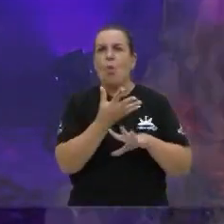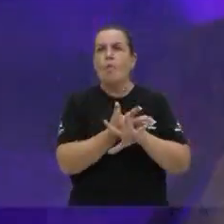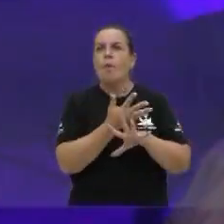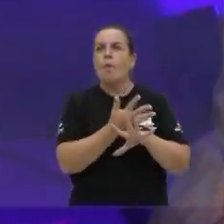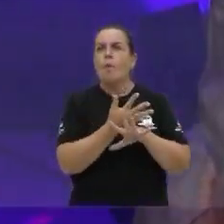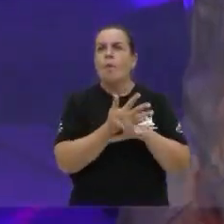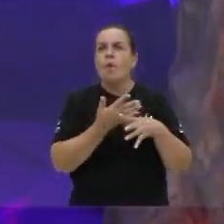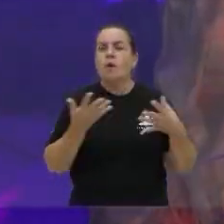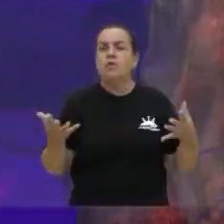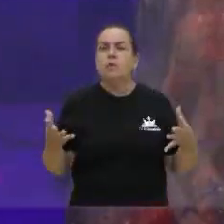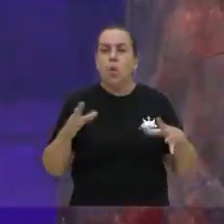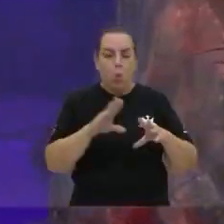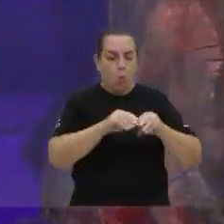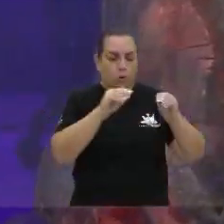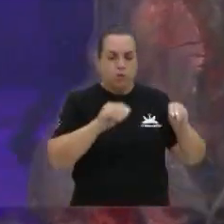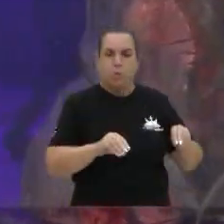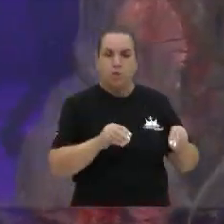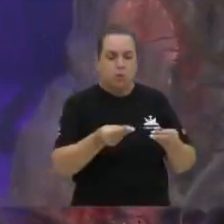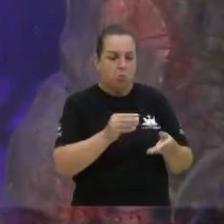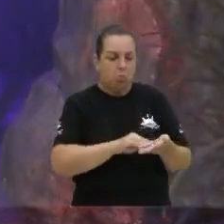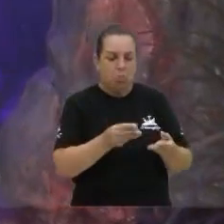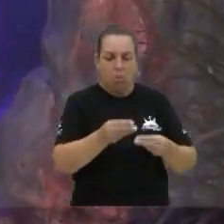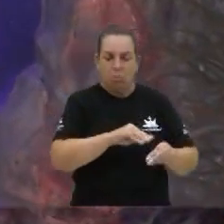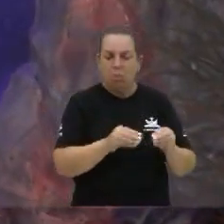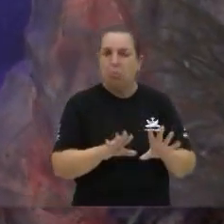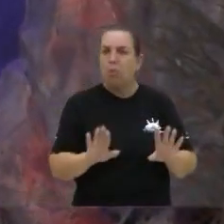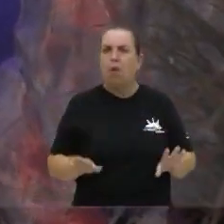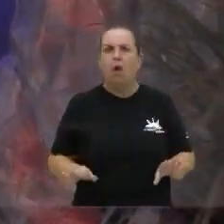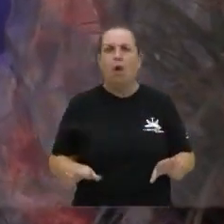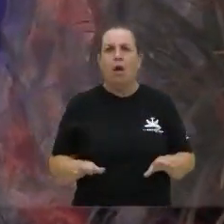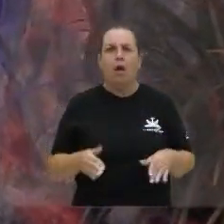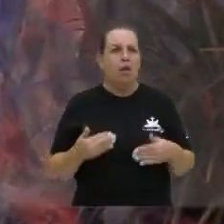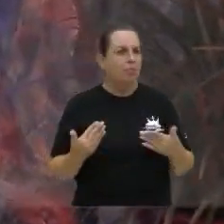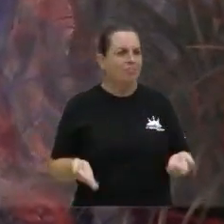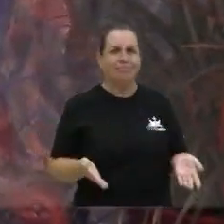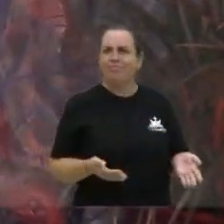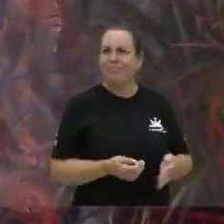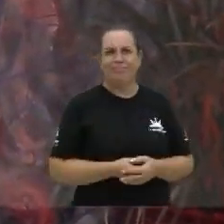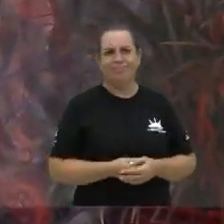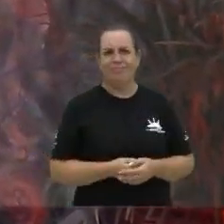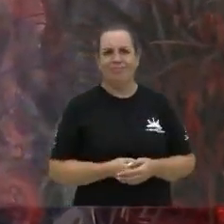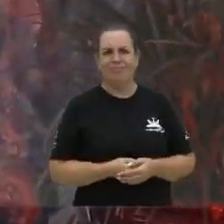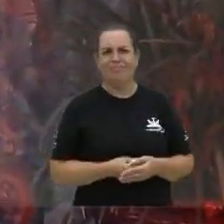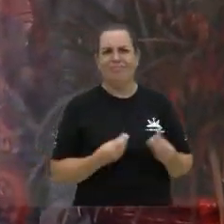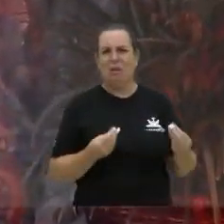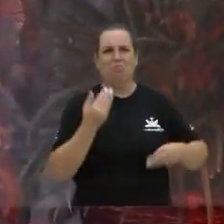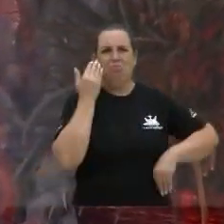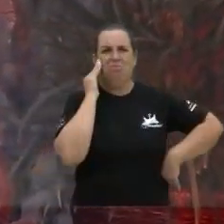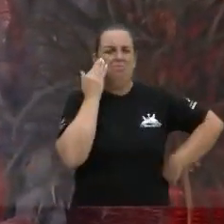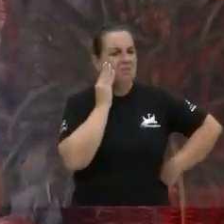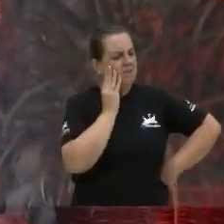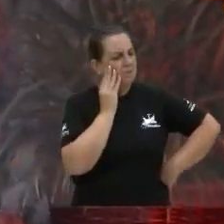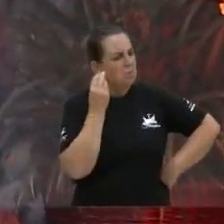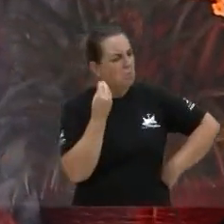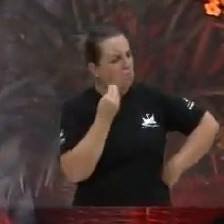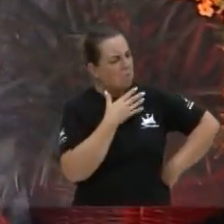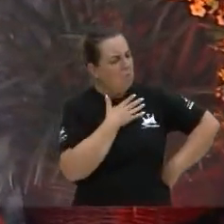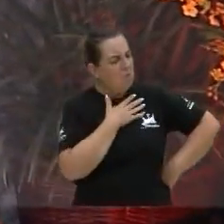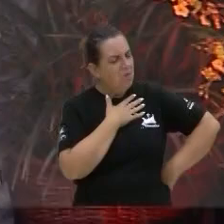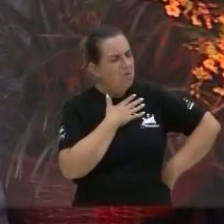vazio, os panos dobrados, ainda não tiveram facilidade de compreender a